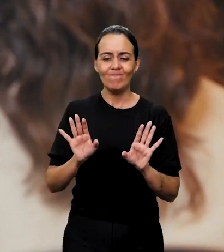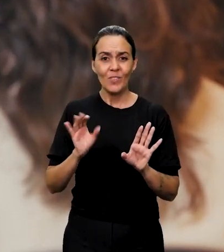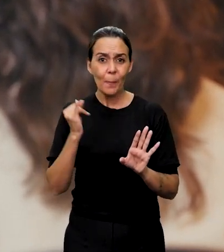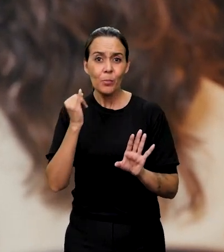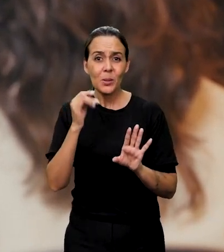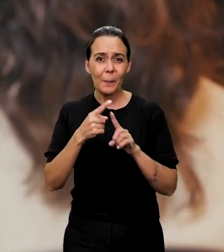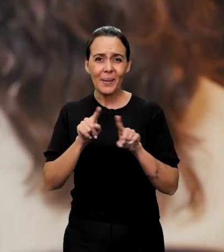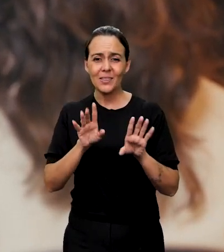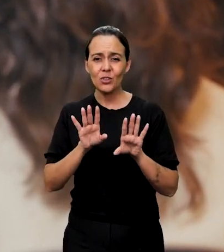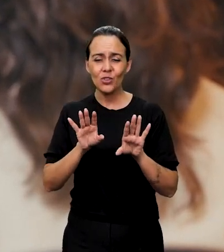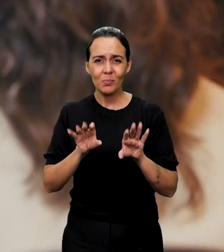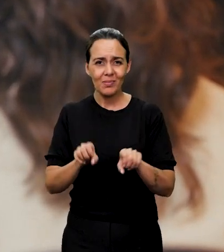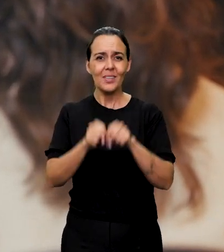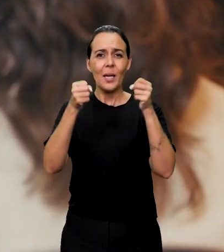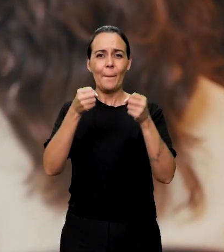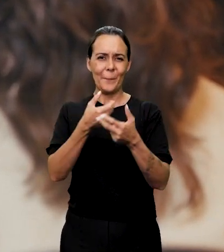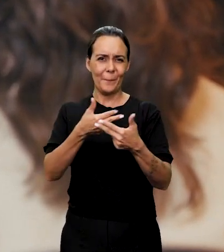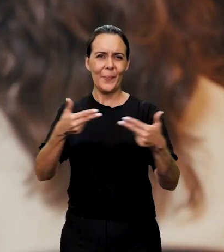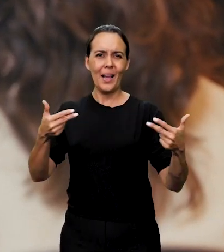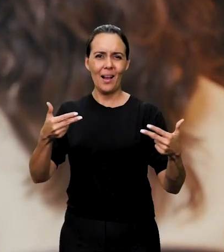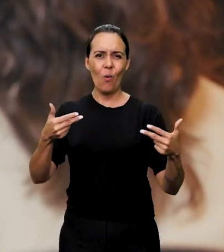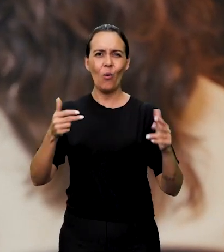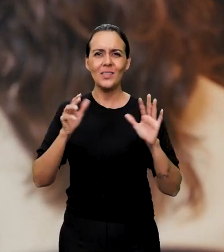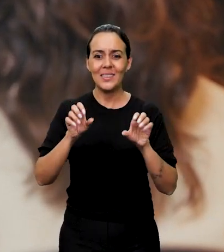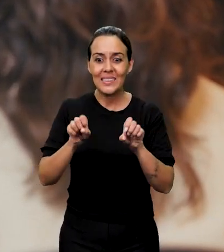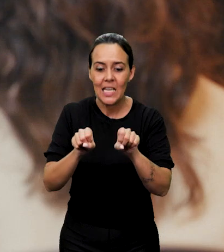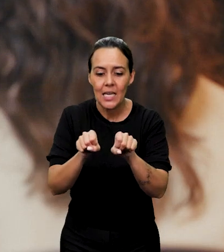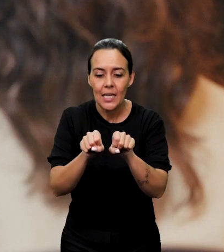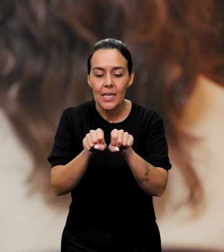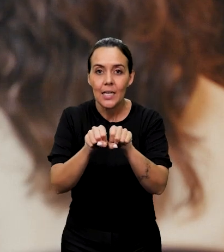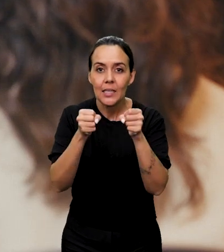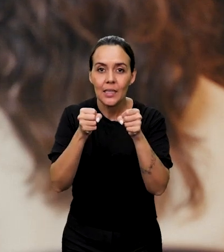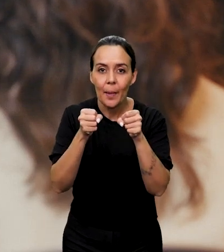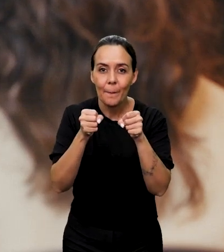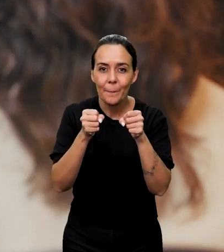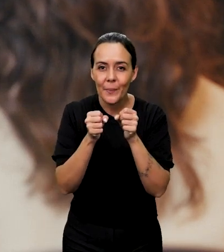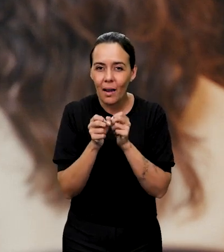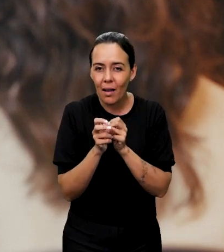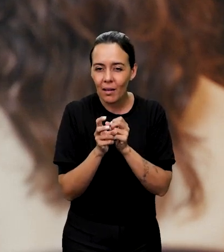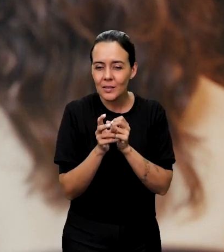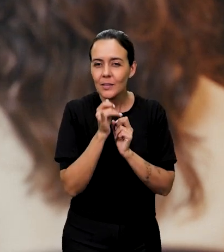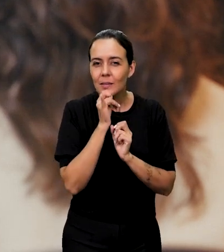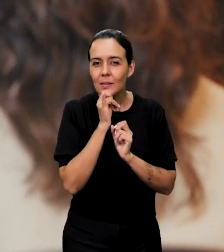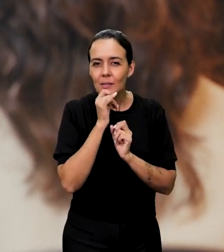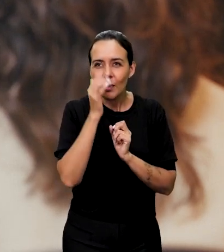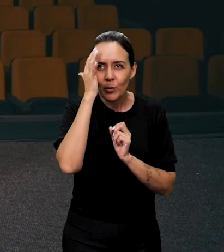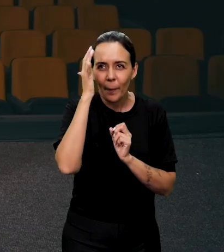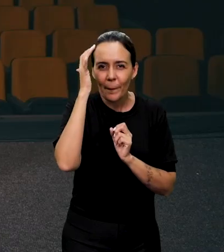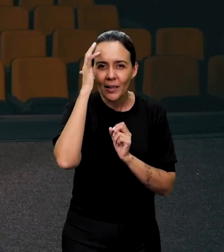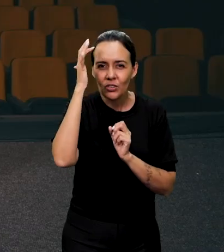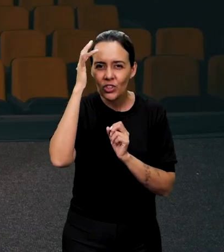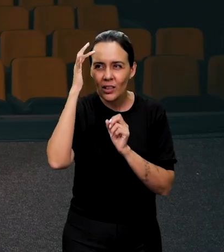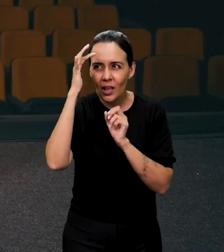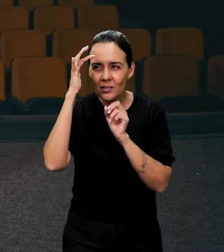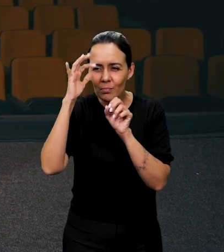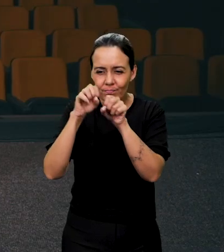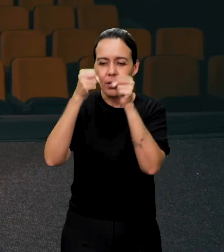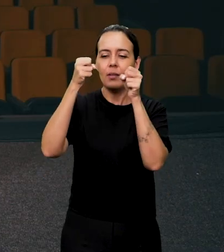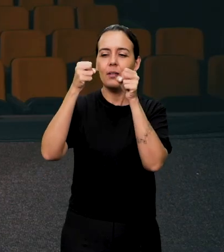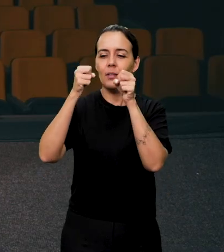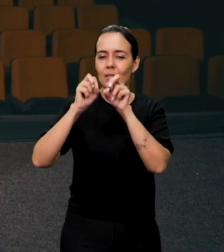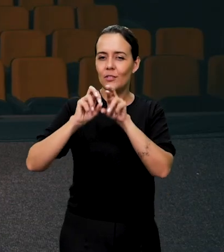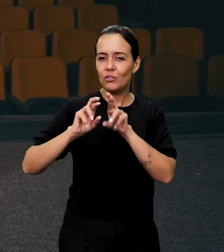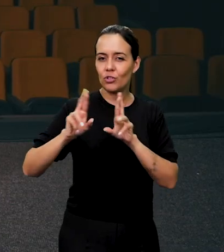muito importante e eu sinto que a gente está começando a perceber que a gente não pode deixar isso de lado. Eu sinto que é tão necessário. É preciso